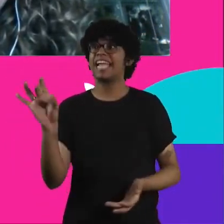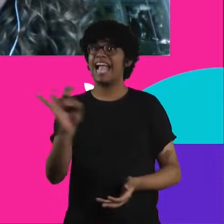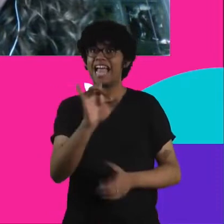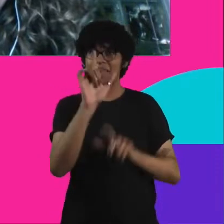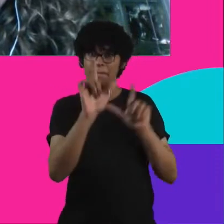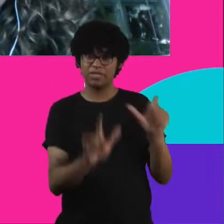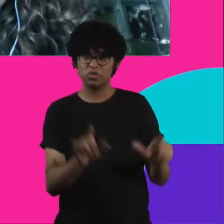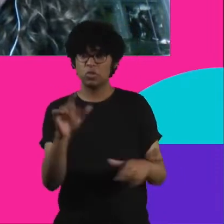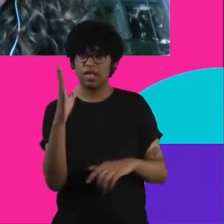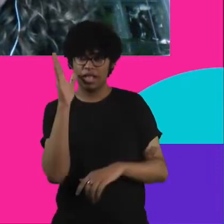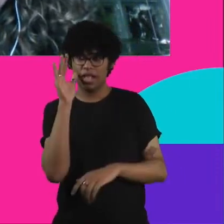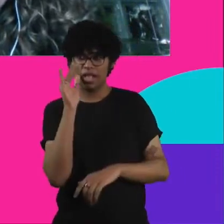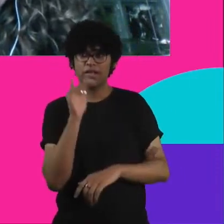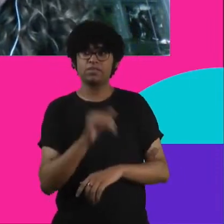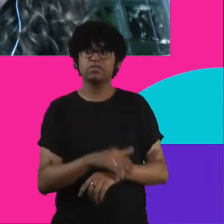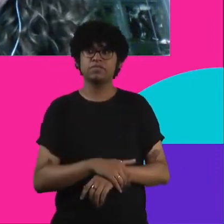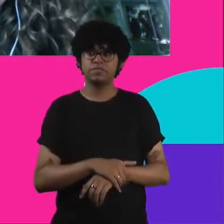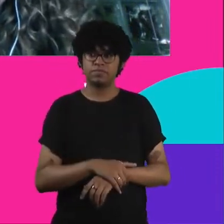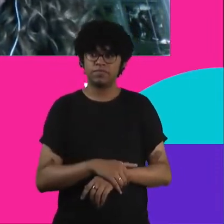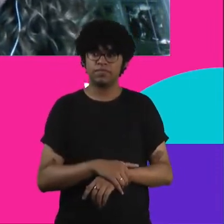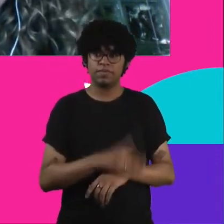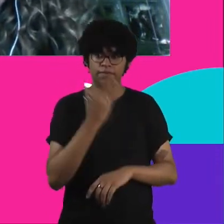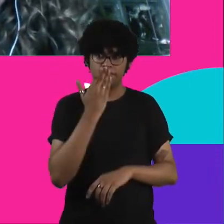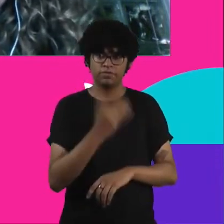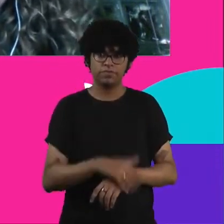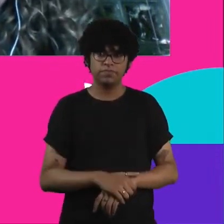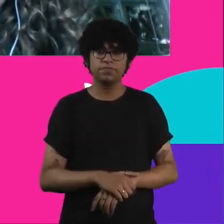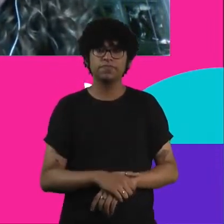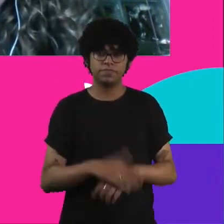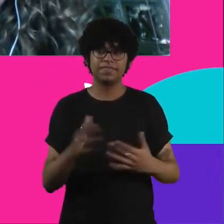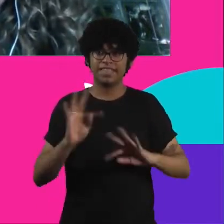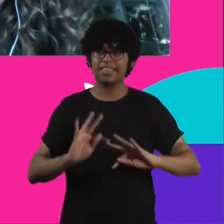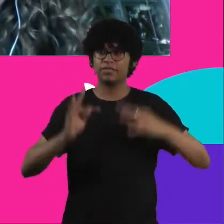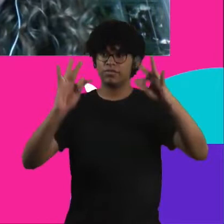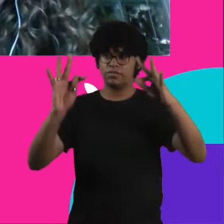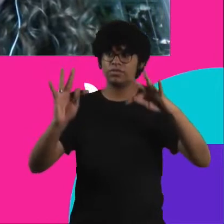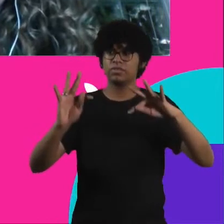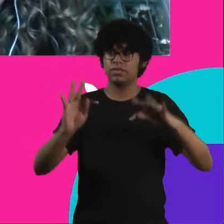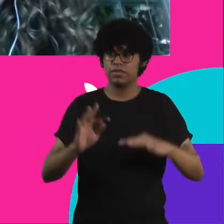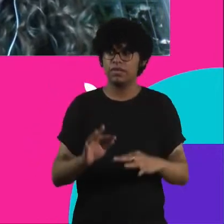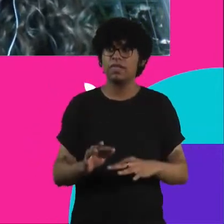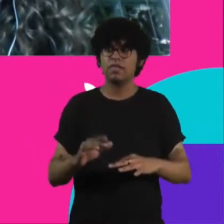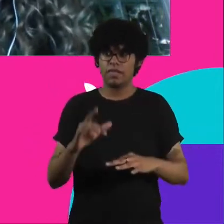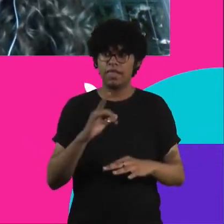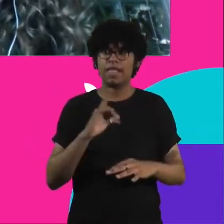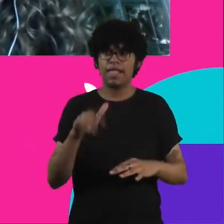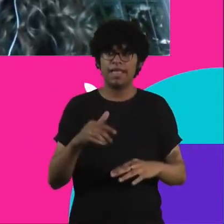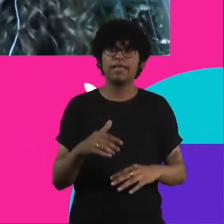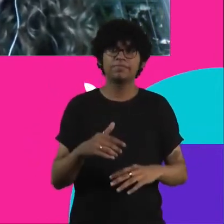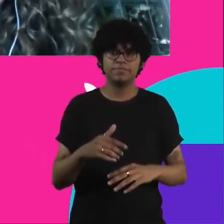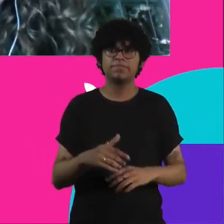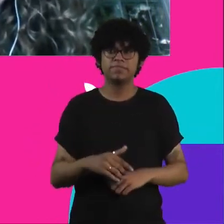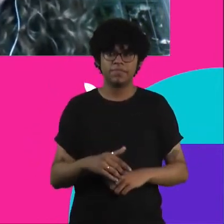cada sistema que tem ao seu redor, aplicativos, tecnologias, vai perceber que vocês estão gerando uma quantidade de dados absurda nesse momento, só